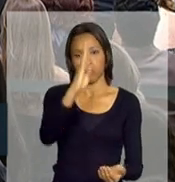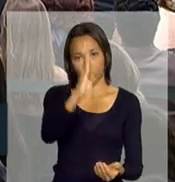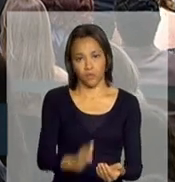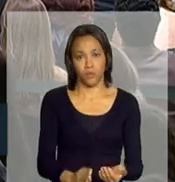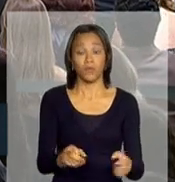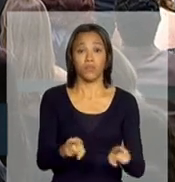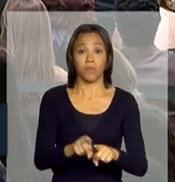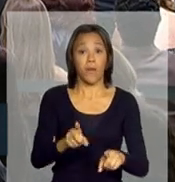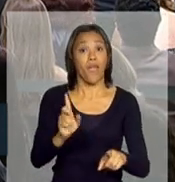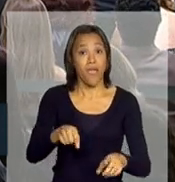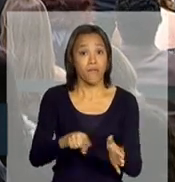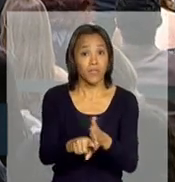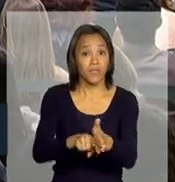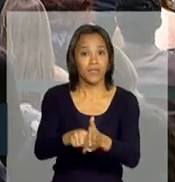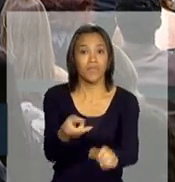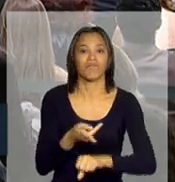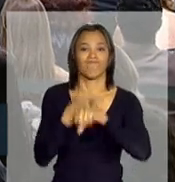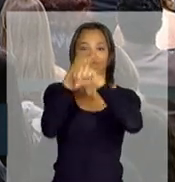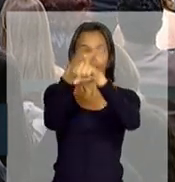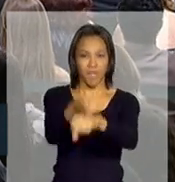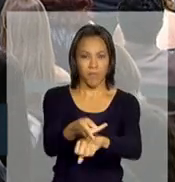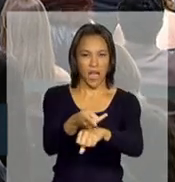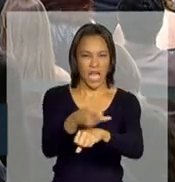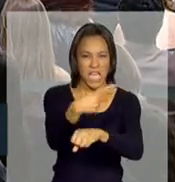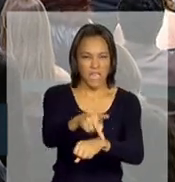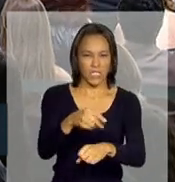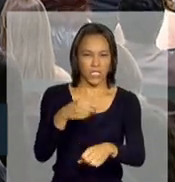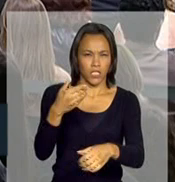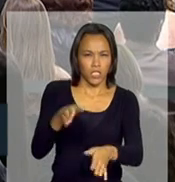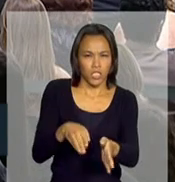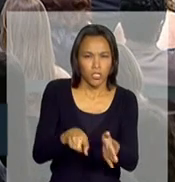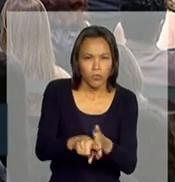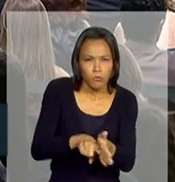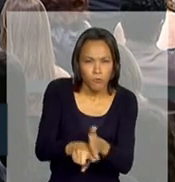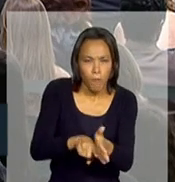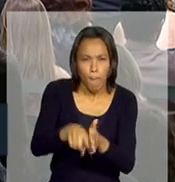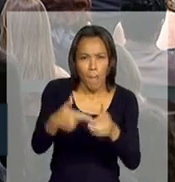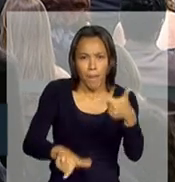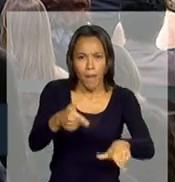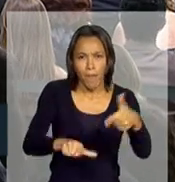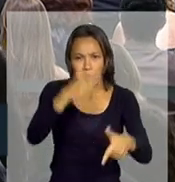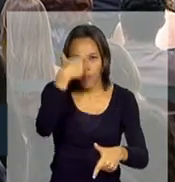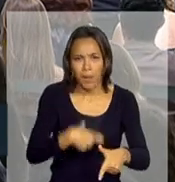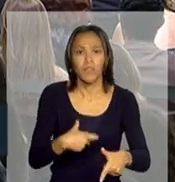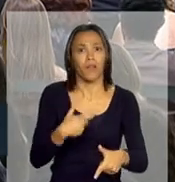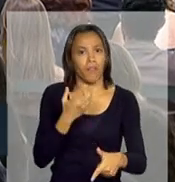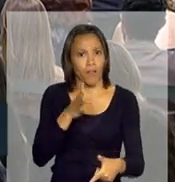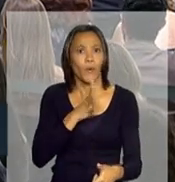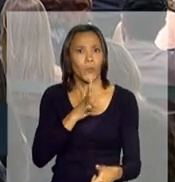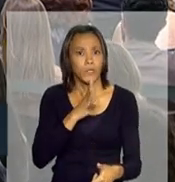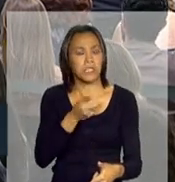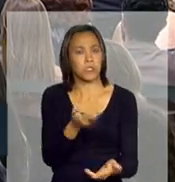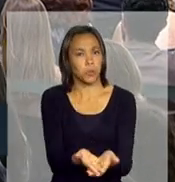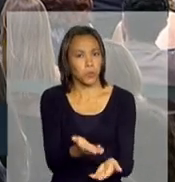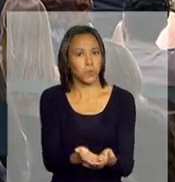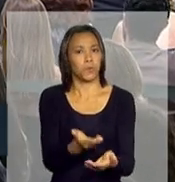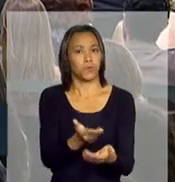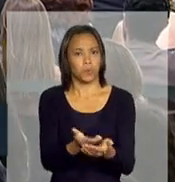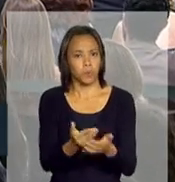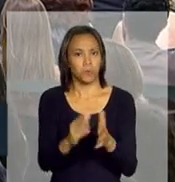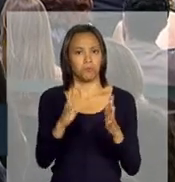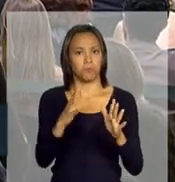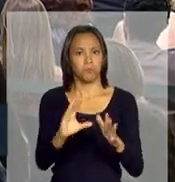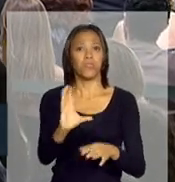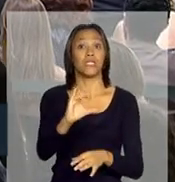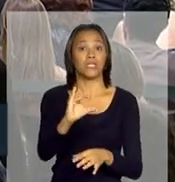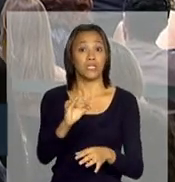premiar o trabalho a dedicação desses jovens é reconhecer a importância do estudo e da ciência para a